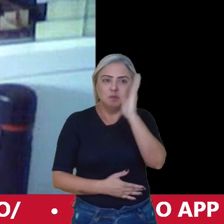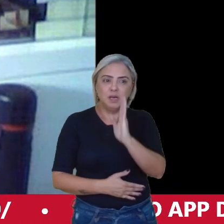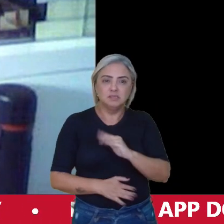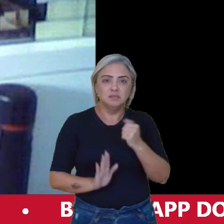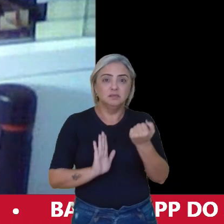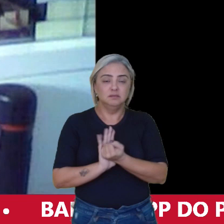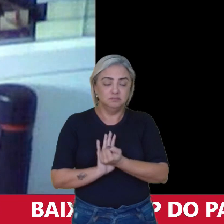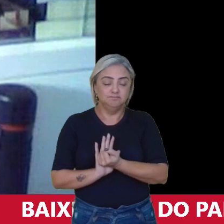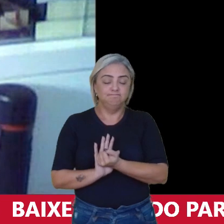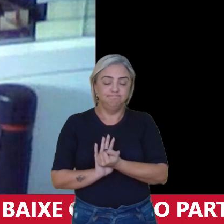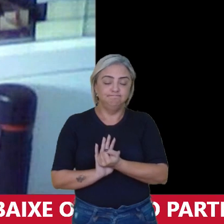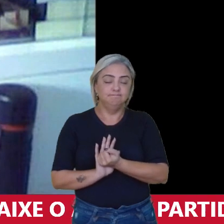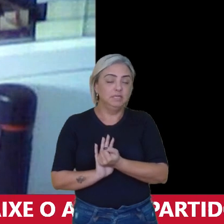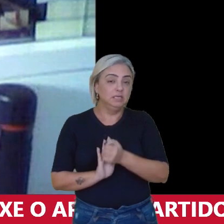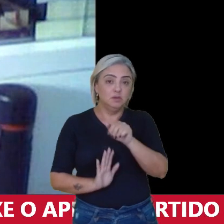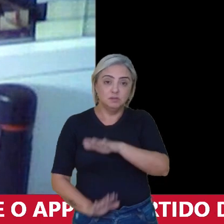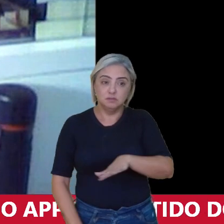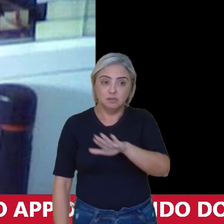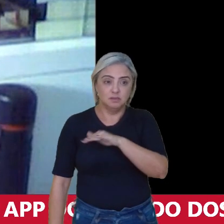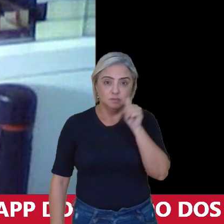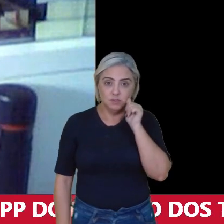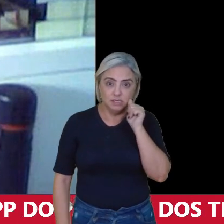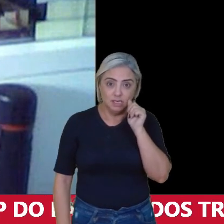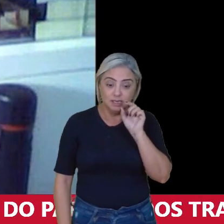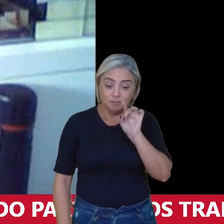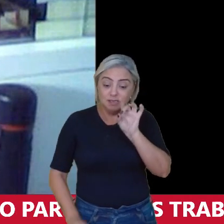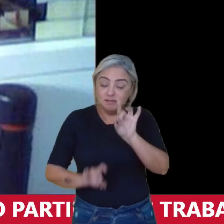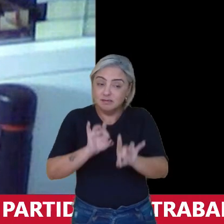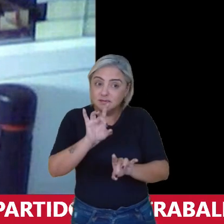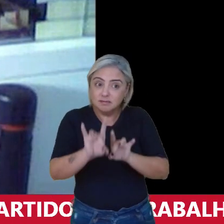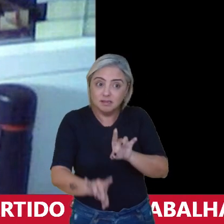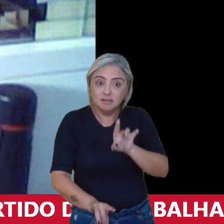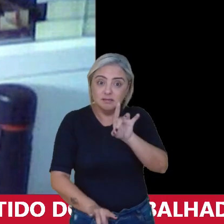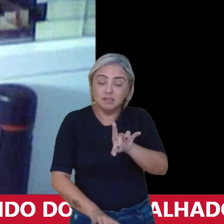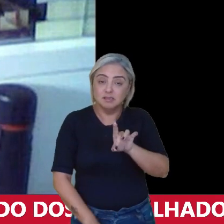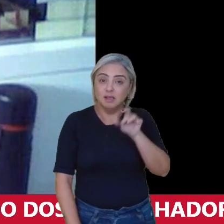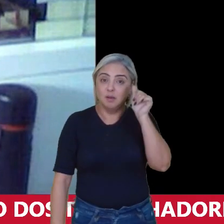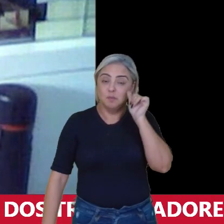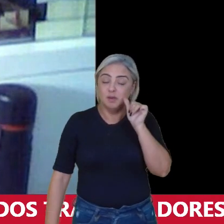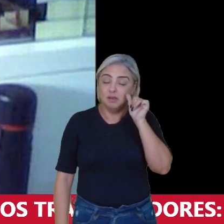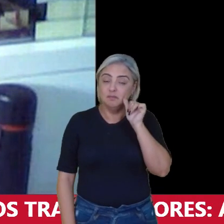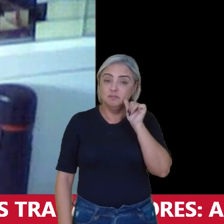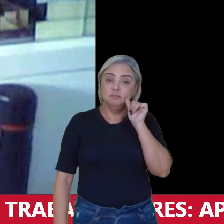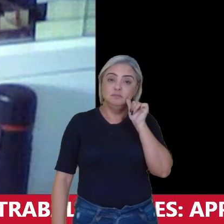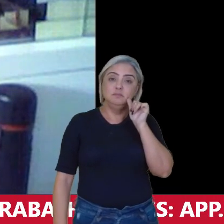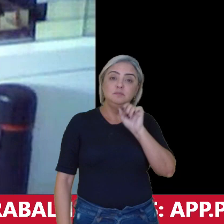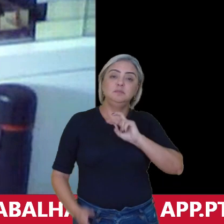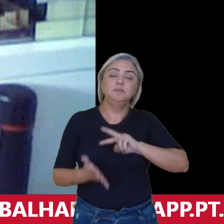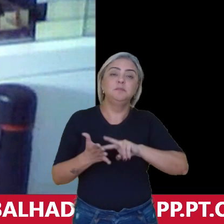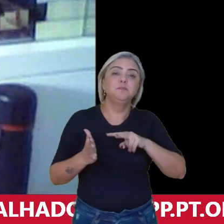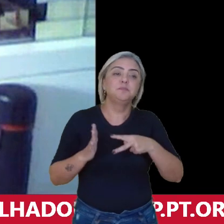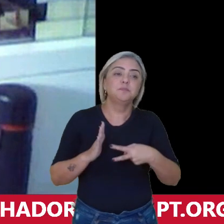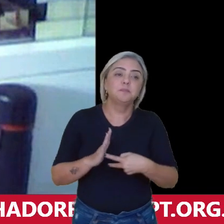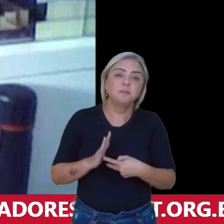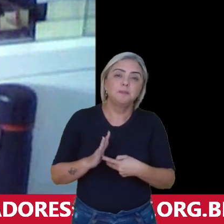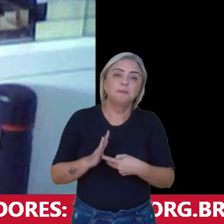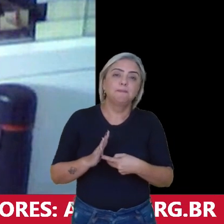marca em vários campos, não só no caso das mulheres, mas especialmente no caso das mulheres,